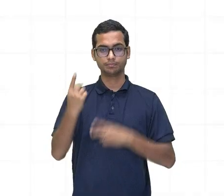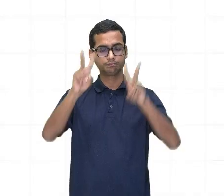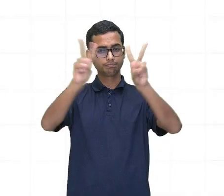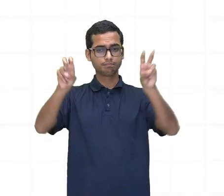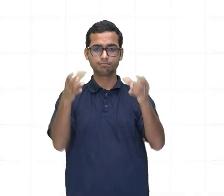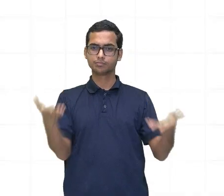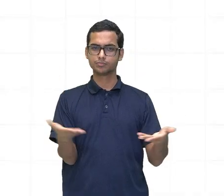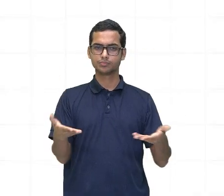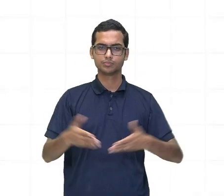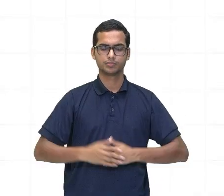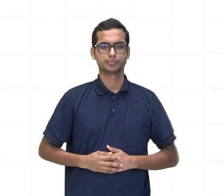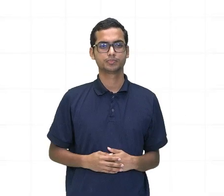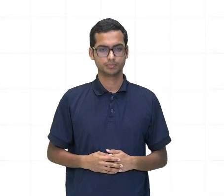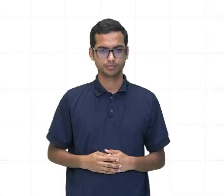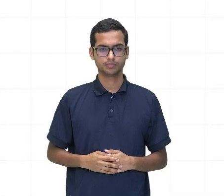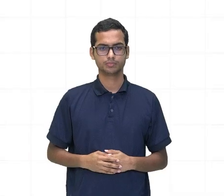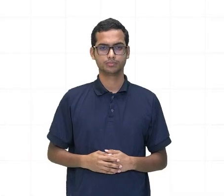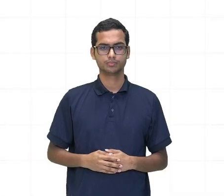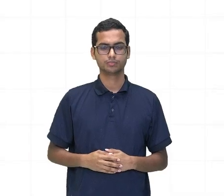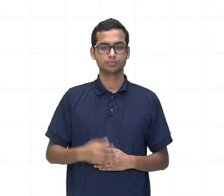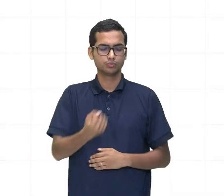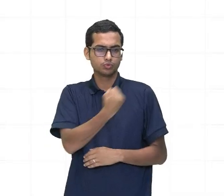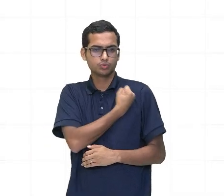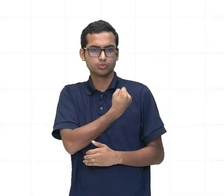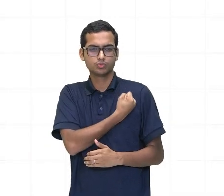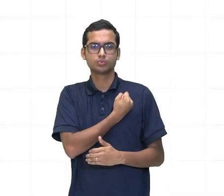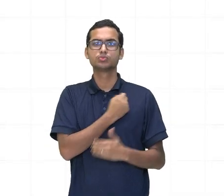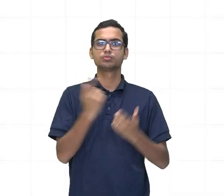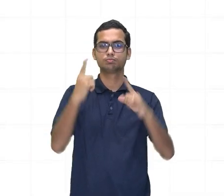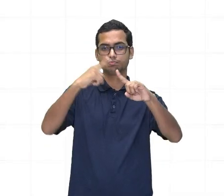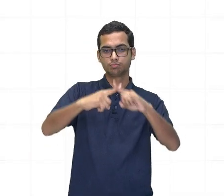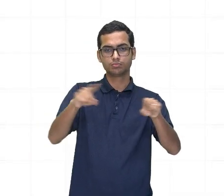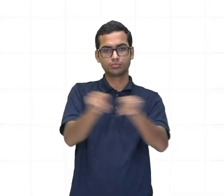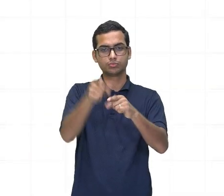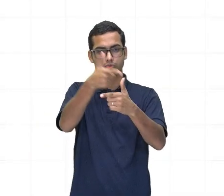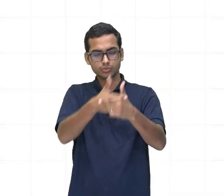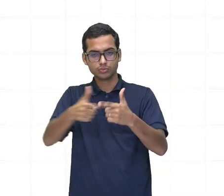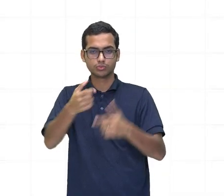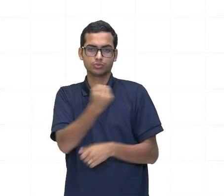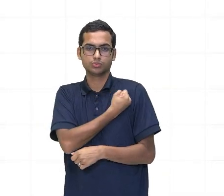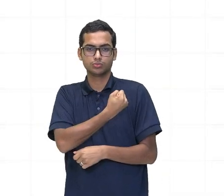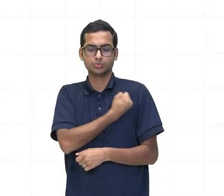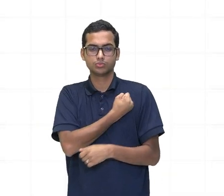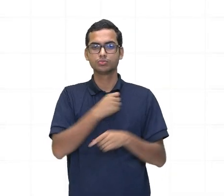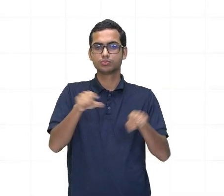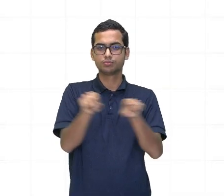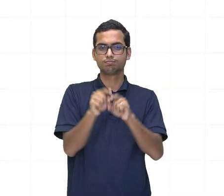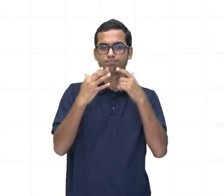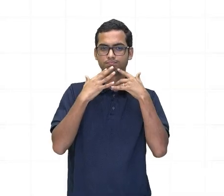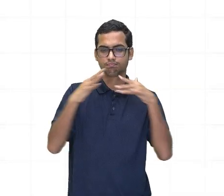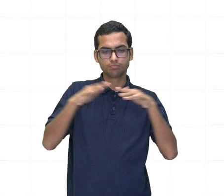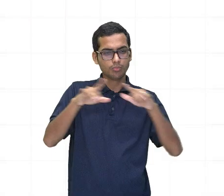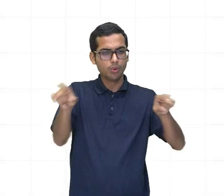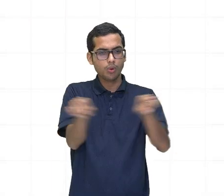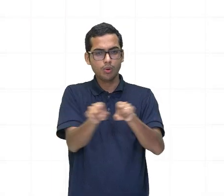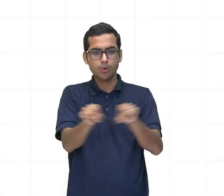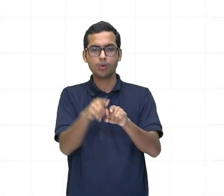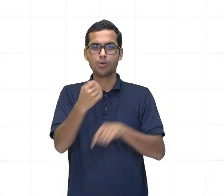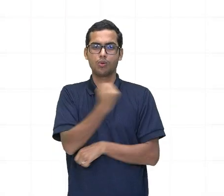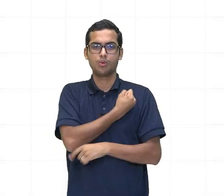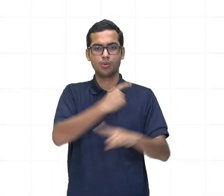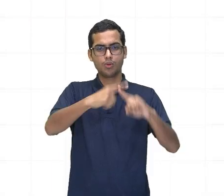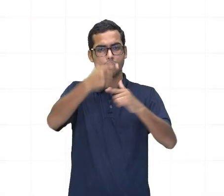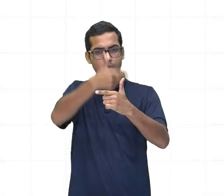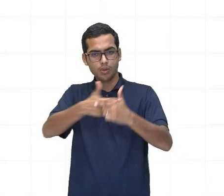de conhecimento múltiplos e divisores de um número natural, detalhamento, múltiplos e divisores